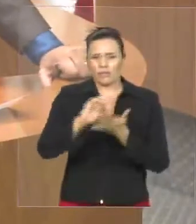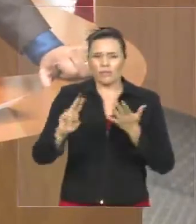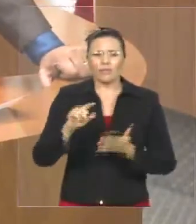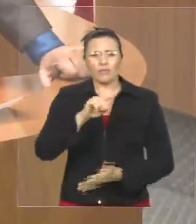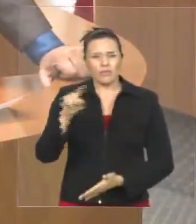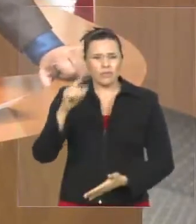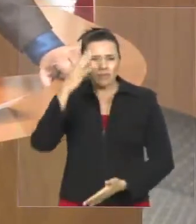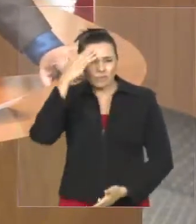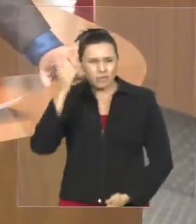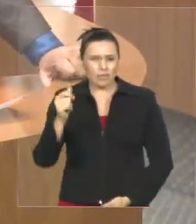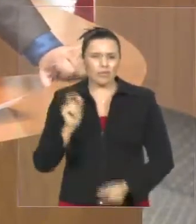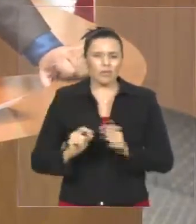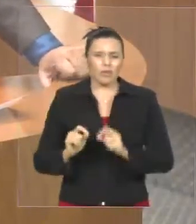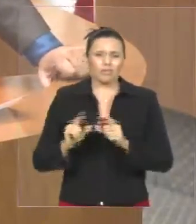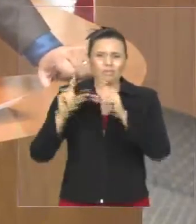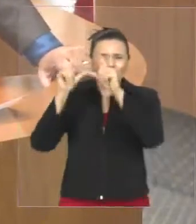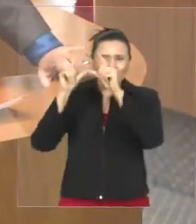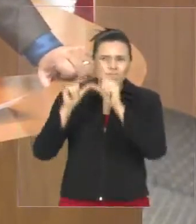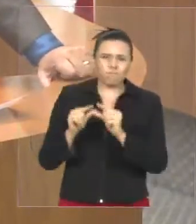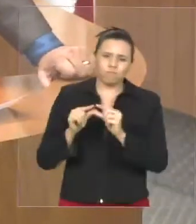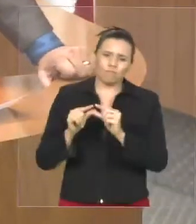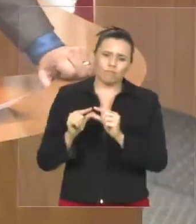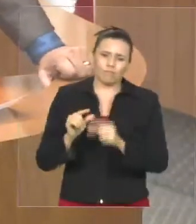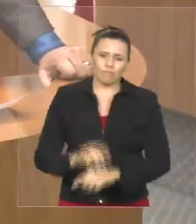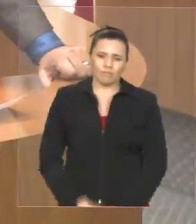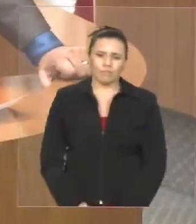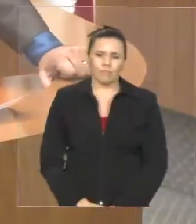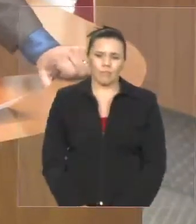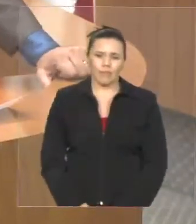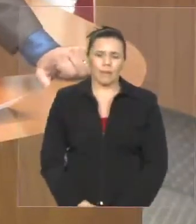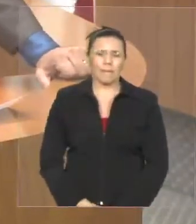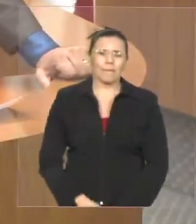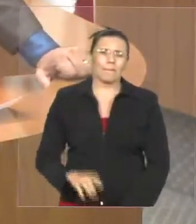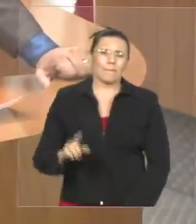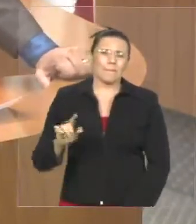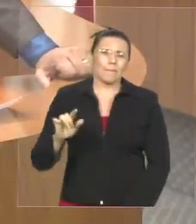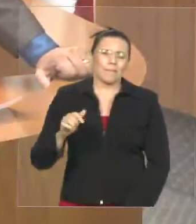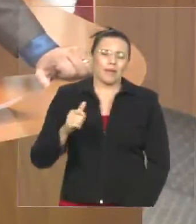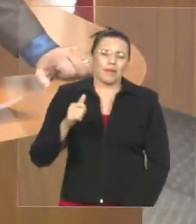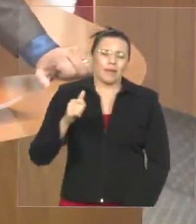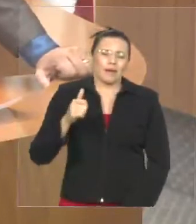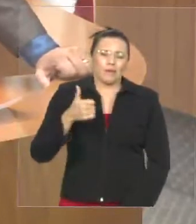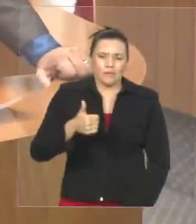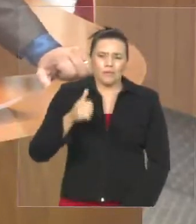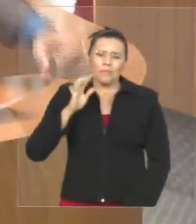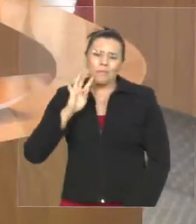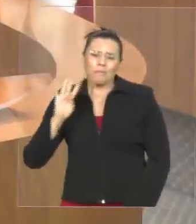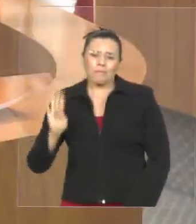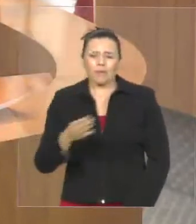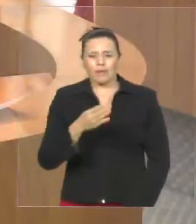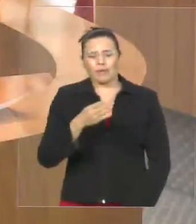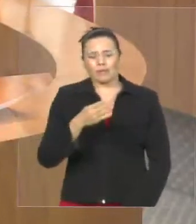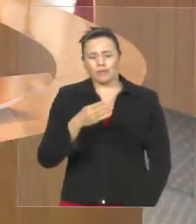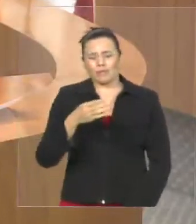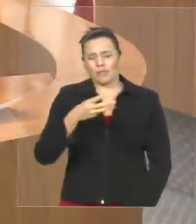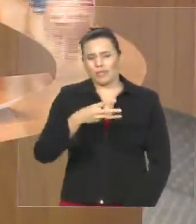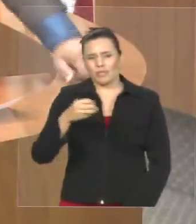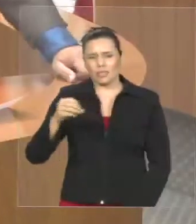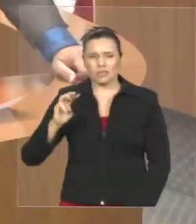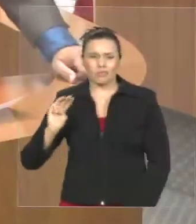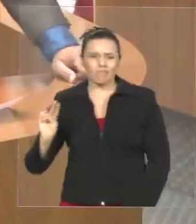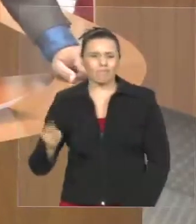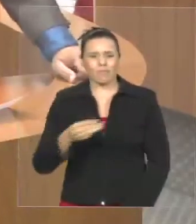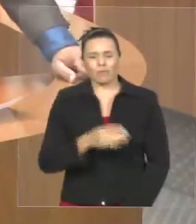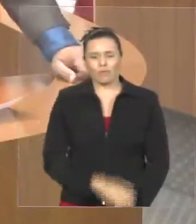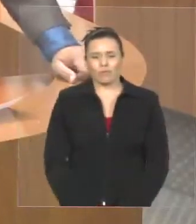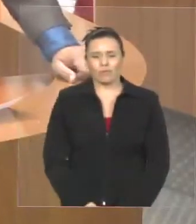de mais de 1 bilhão e 300 milhões. Mais de 1 bilhão e 300 milhões, uma queda nos repasses do governo federal